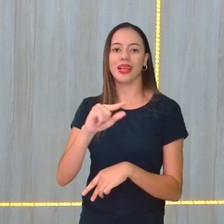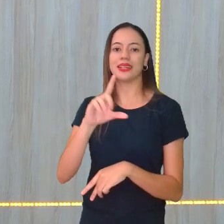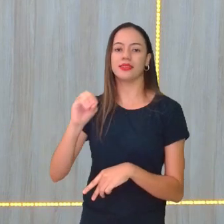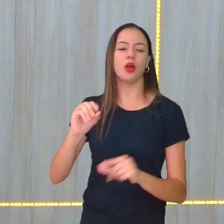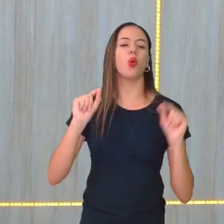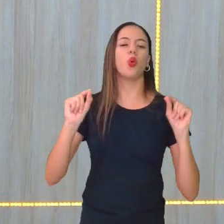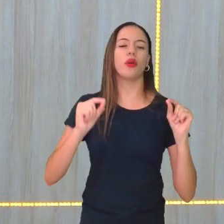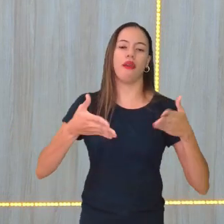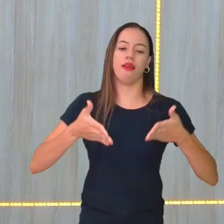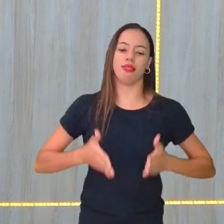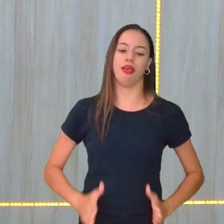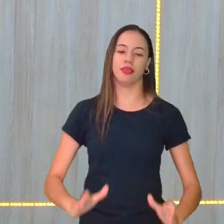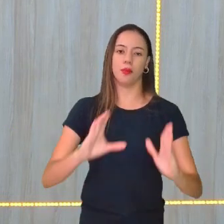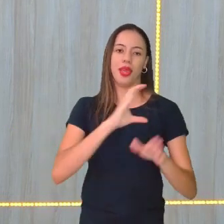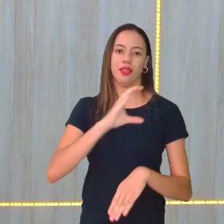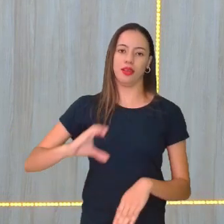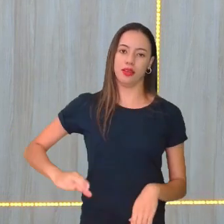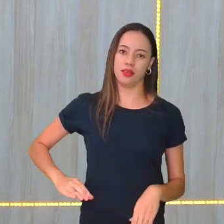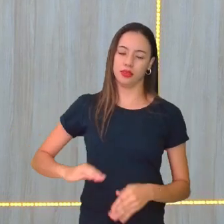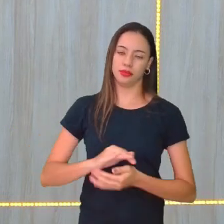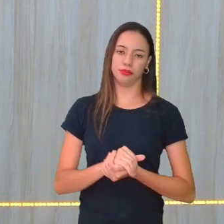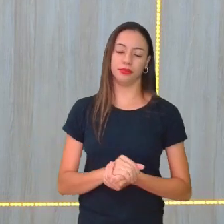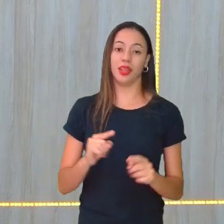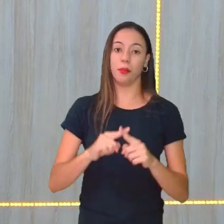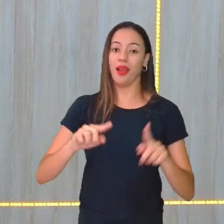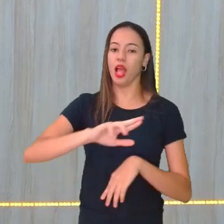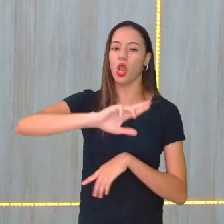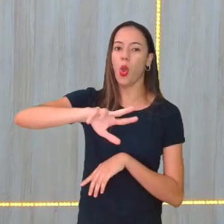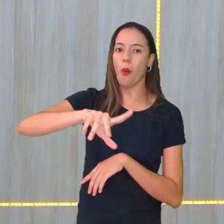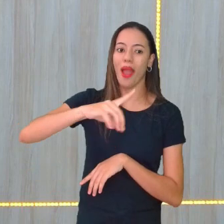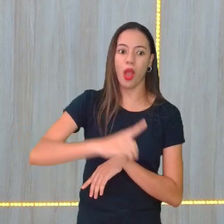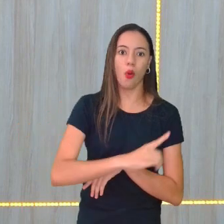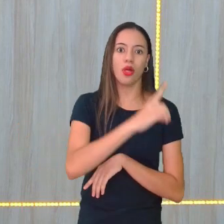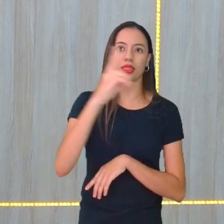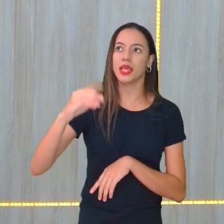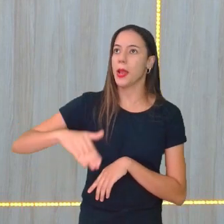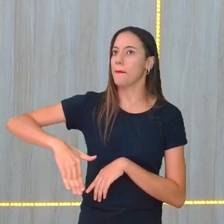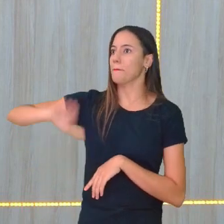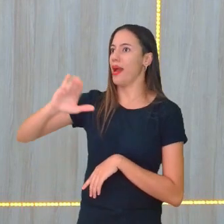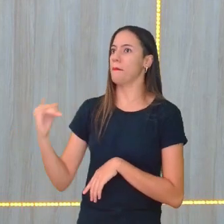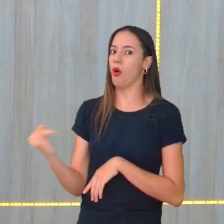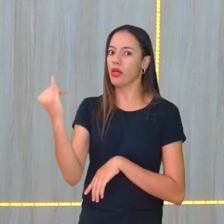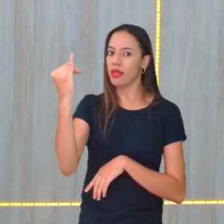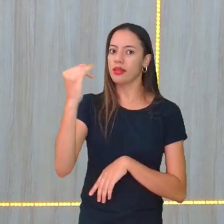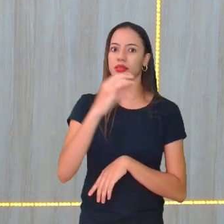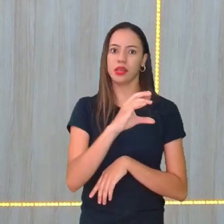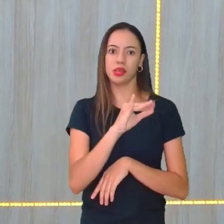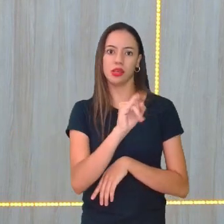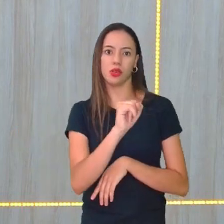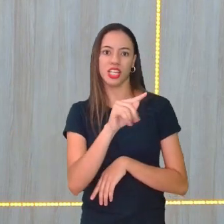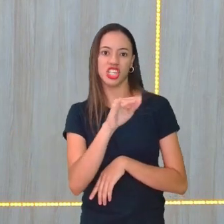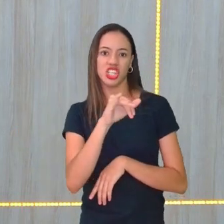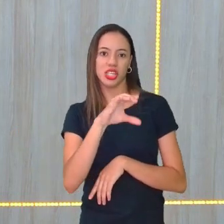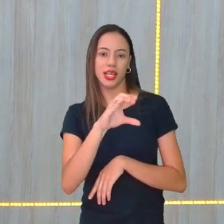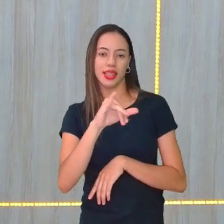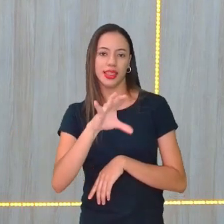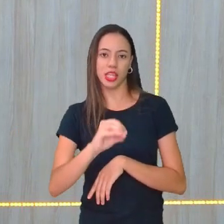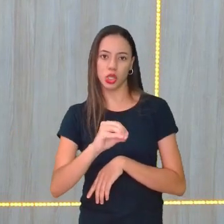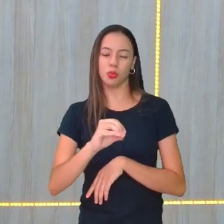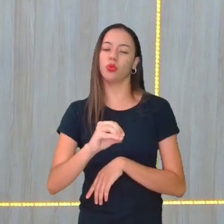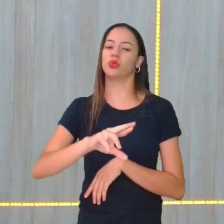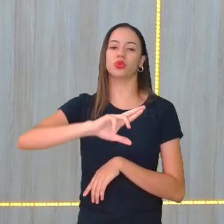Cristo, que não é, inclusive, a data mais importante do cristianismo. A data mais importante